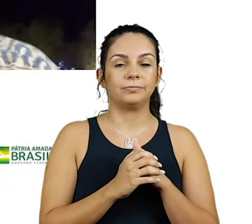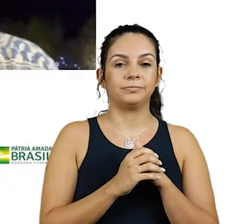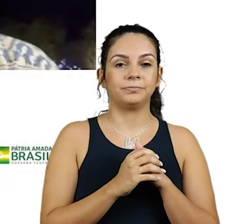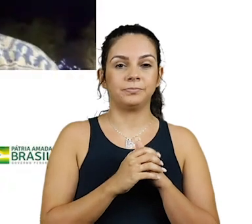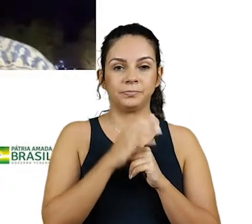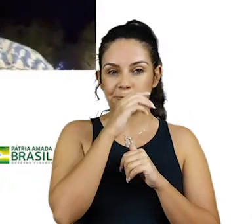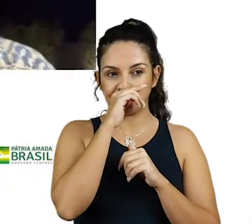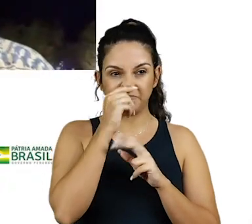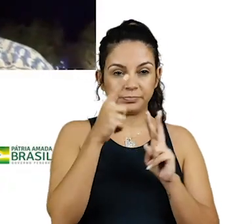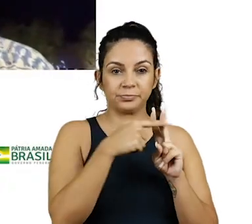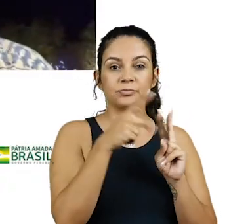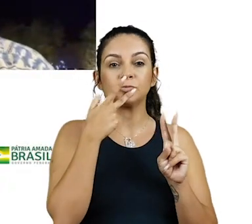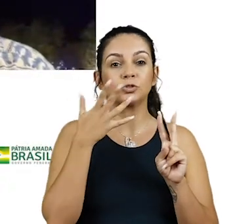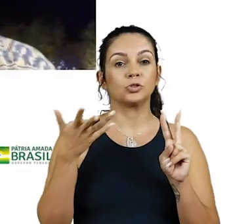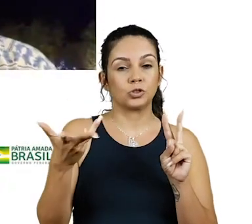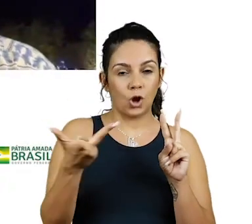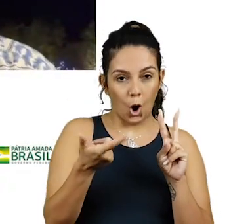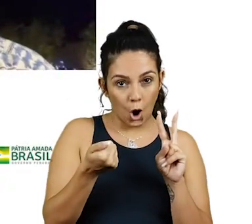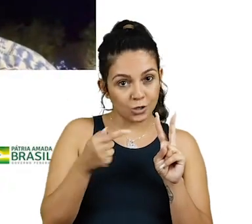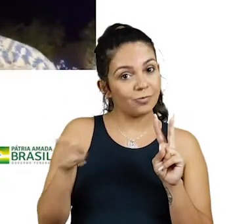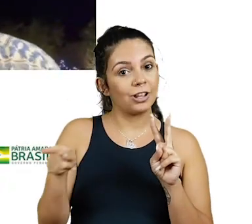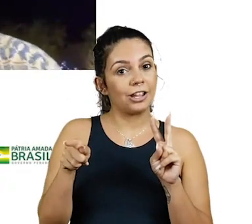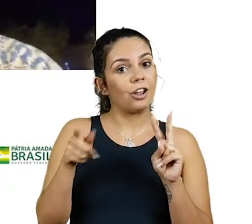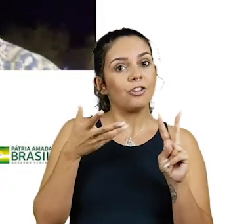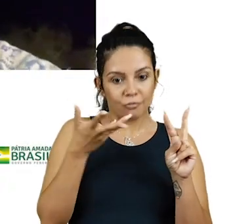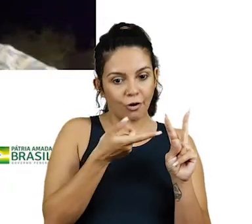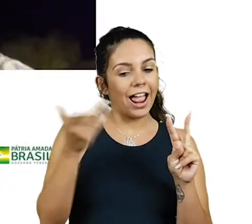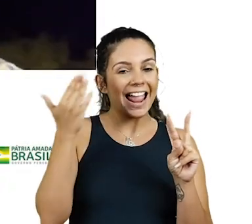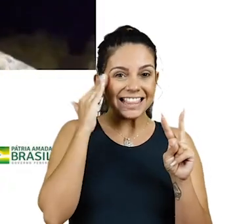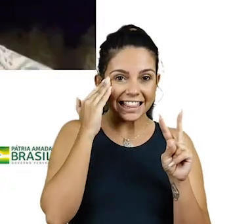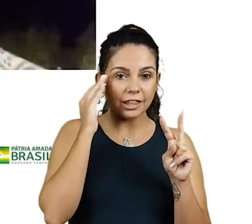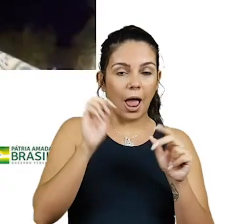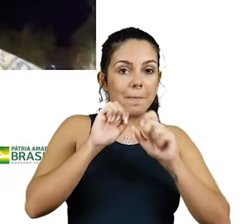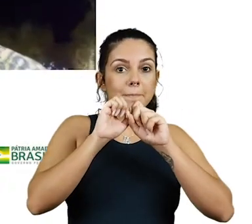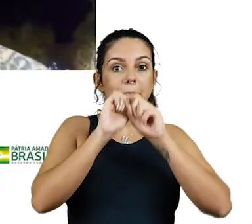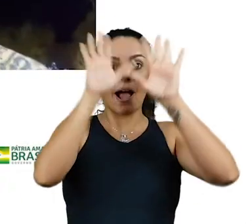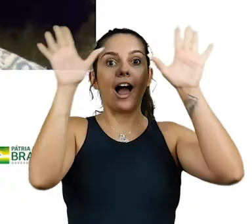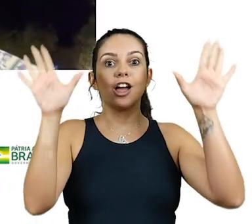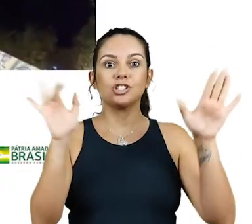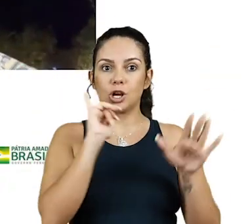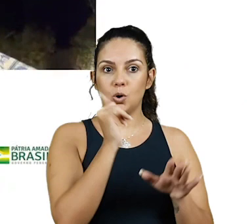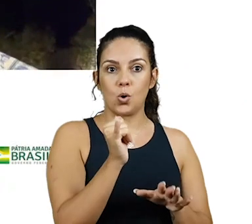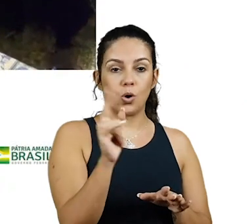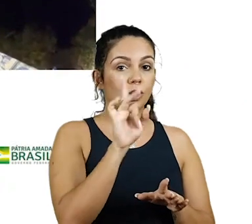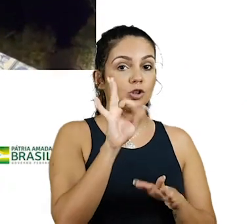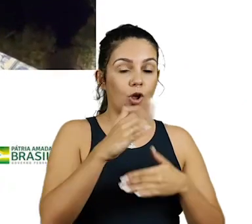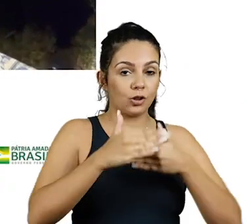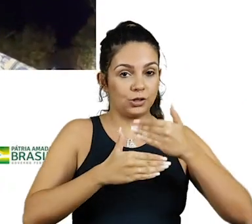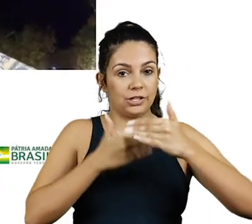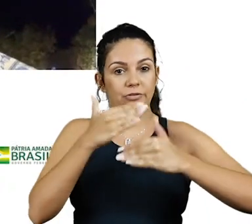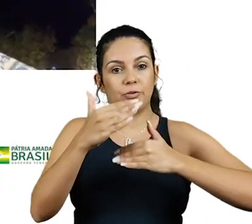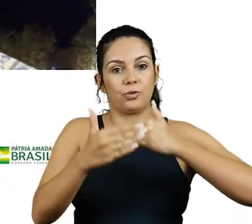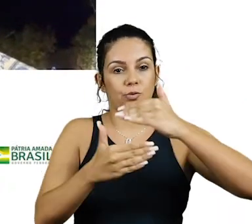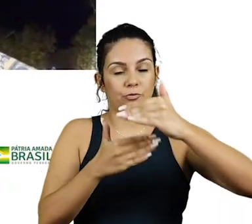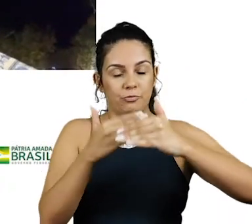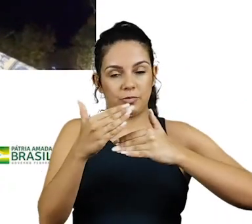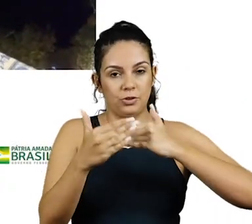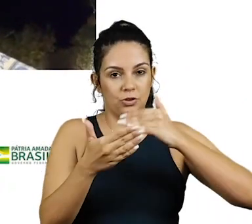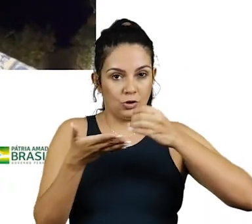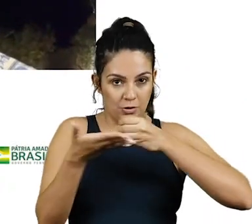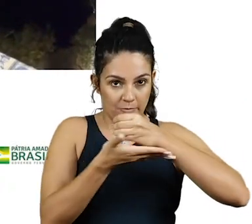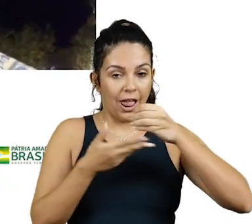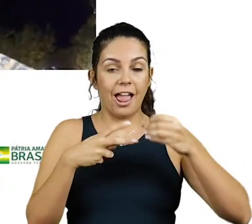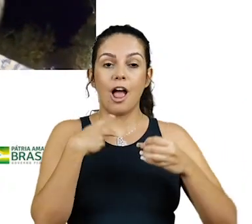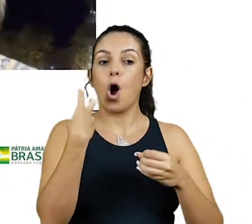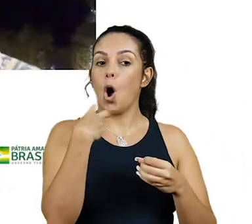na última linha, literalmente... Você entendeu que a mágica do conto está não só no seu desenvolvimento, que é